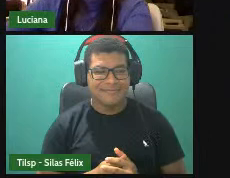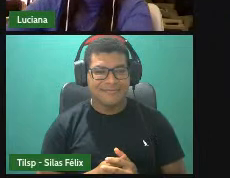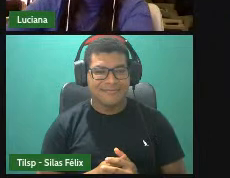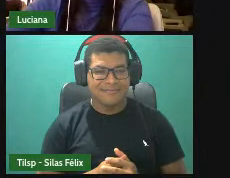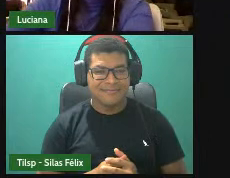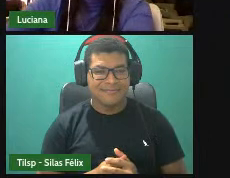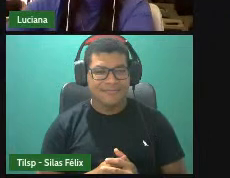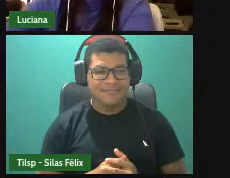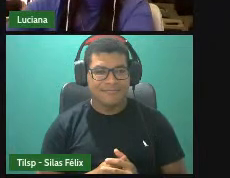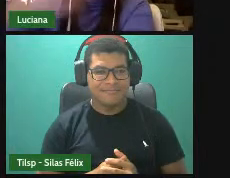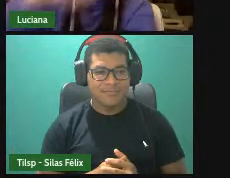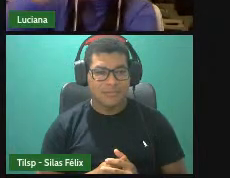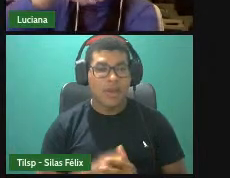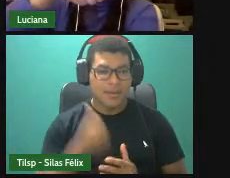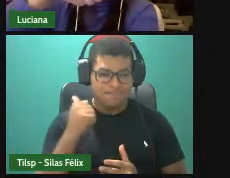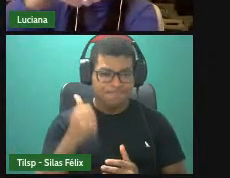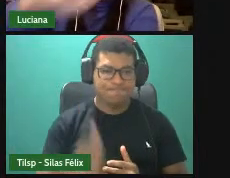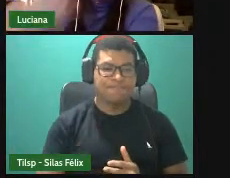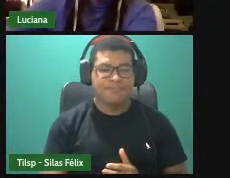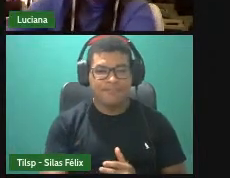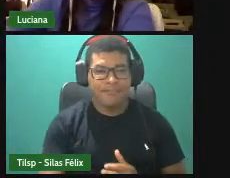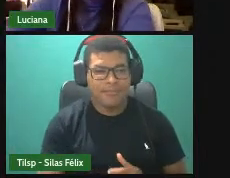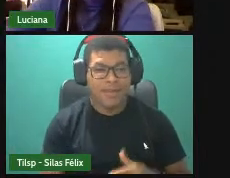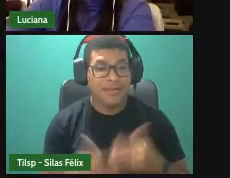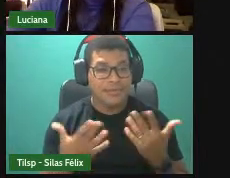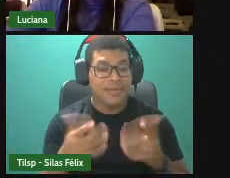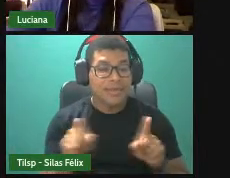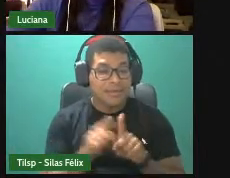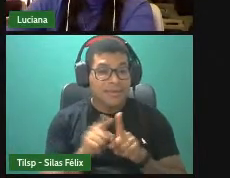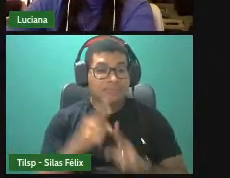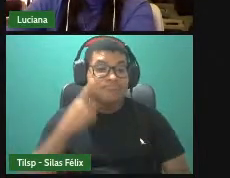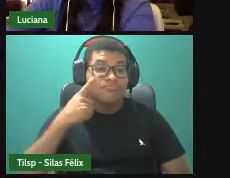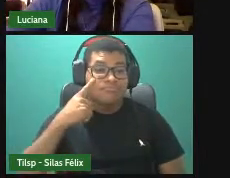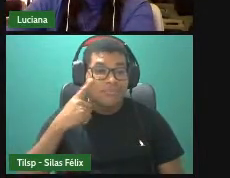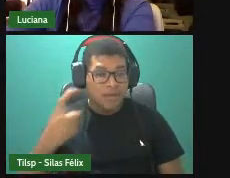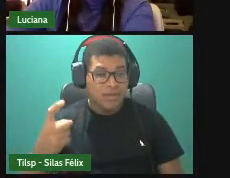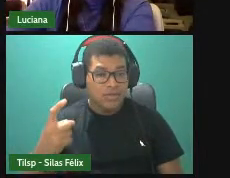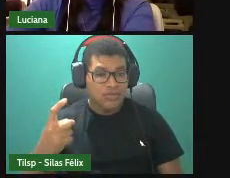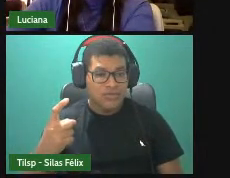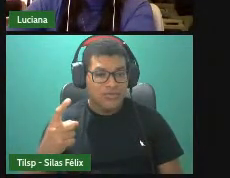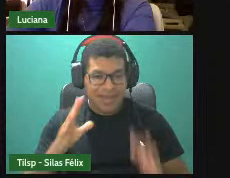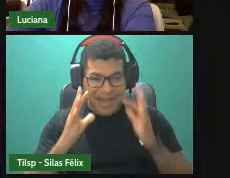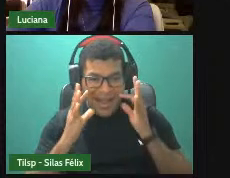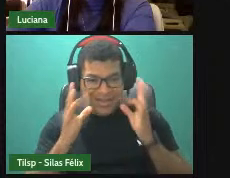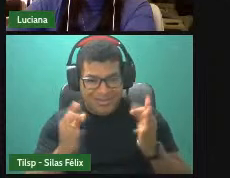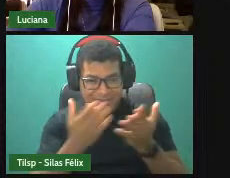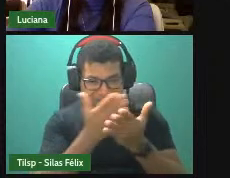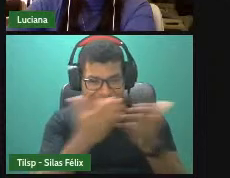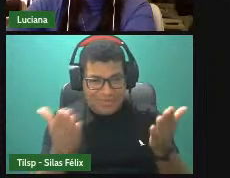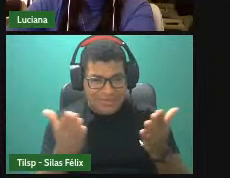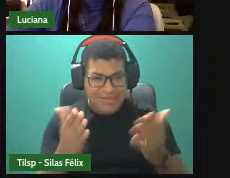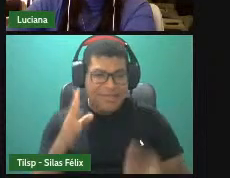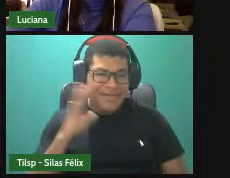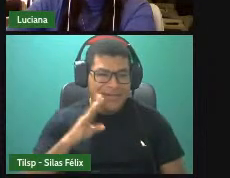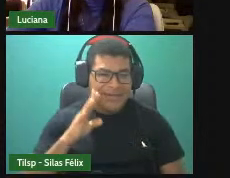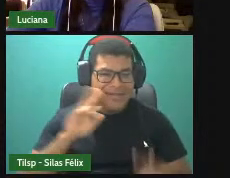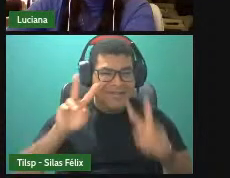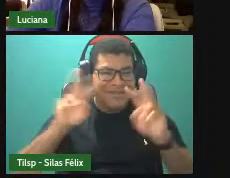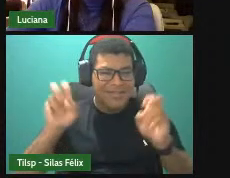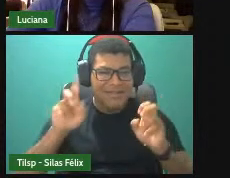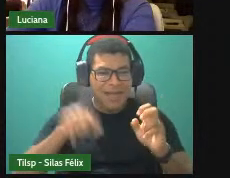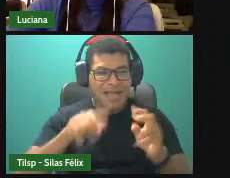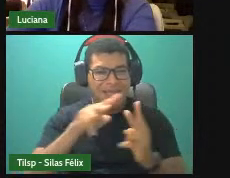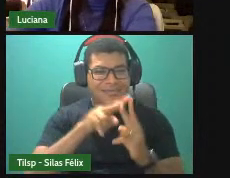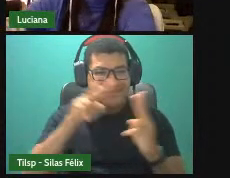Alô? Tá. É interessante, né, só chamar a atenção, como é legal essa questão de online,